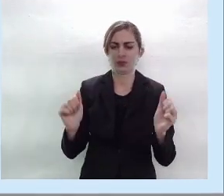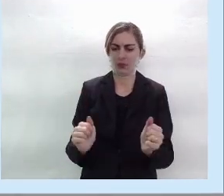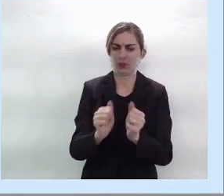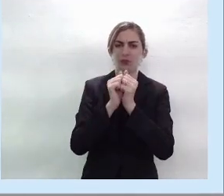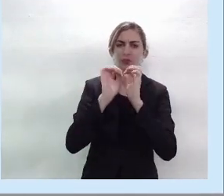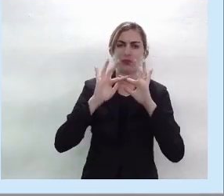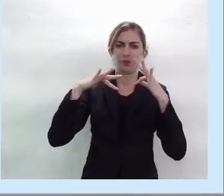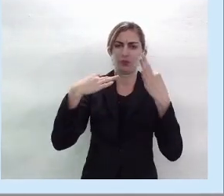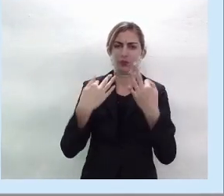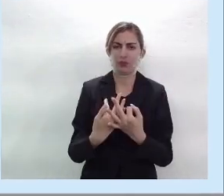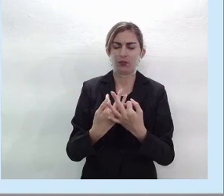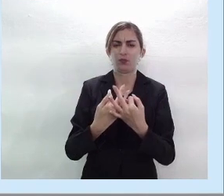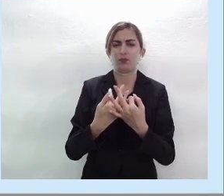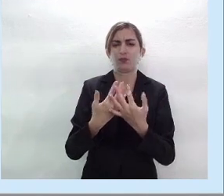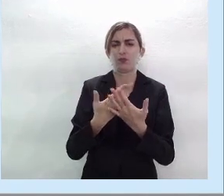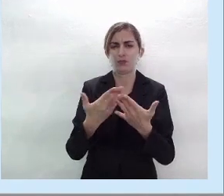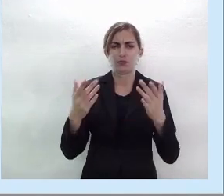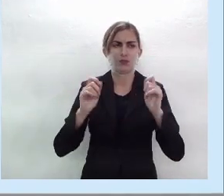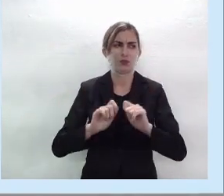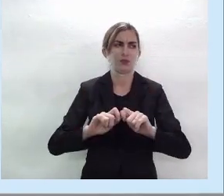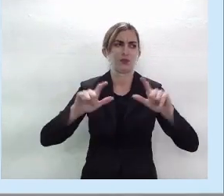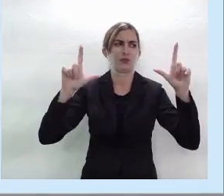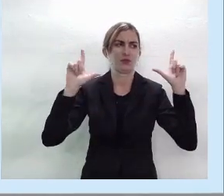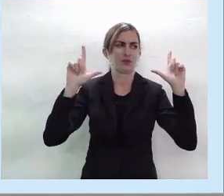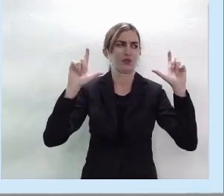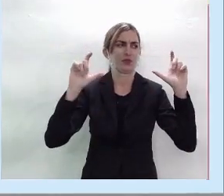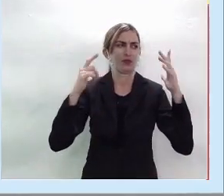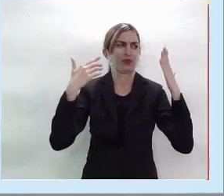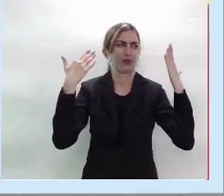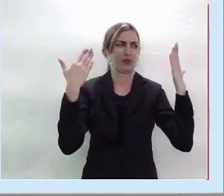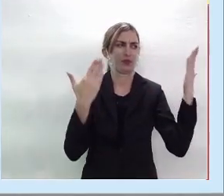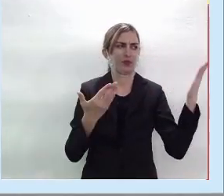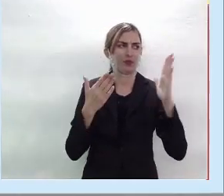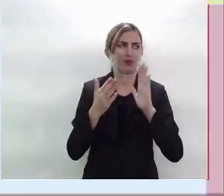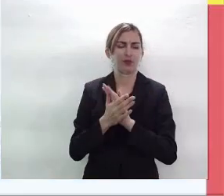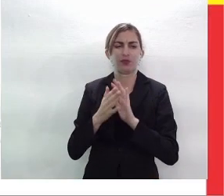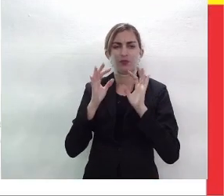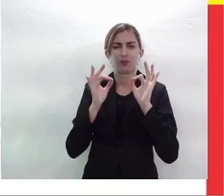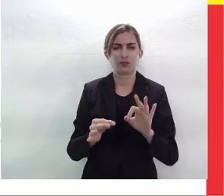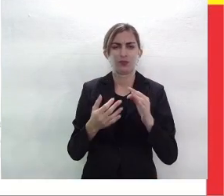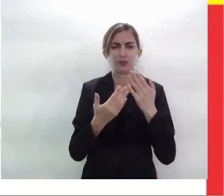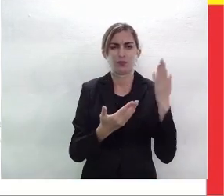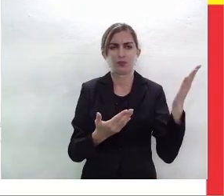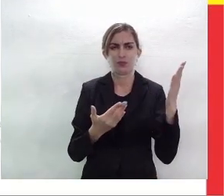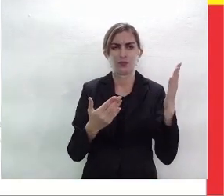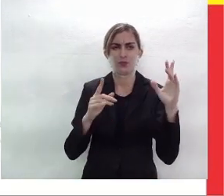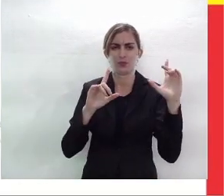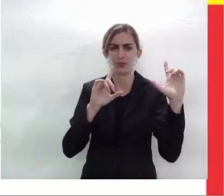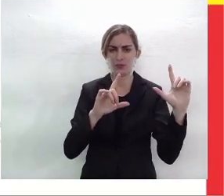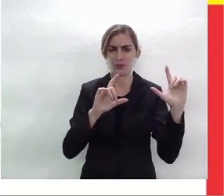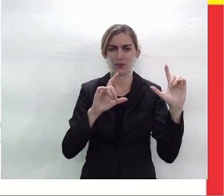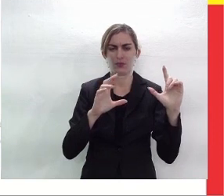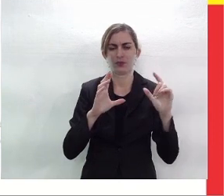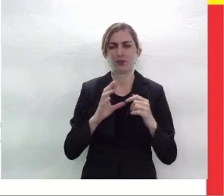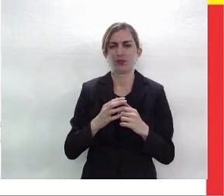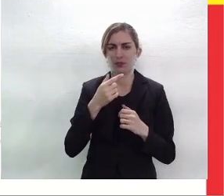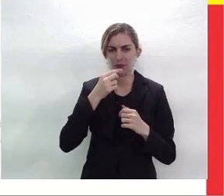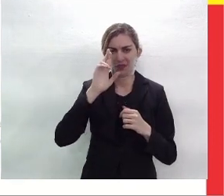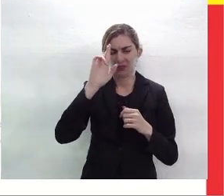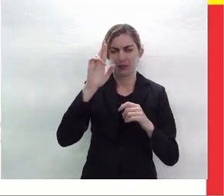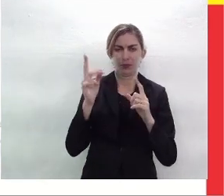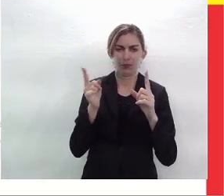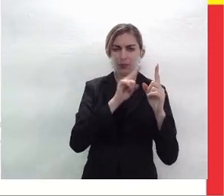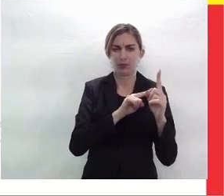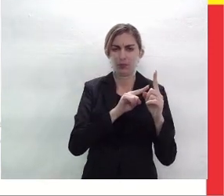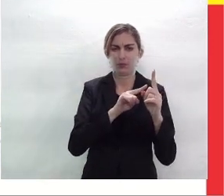Maeda, juntamente com a família Gracie. E aí, na imagem que aparece na tela para vocês, são justamente da esquerda para a direita o Conde